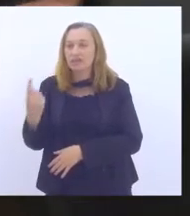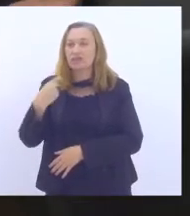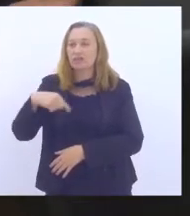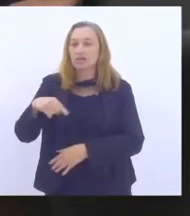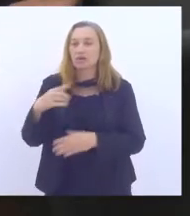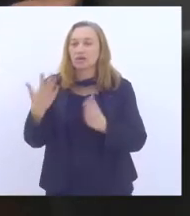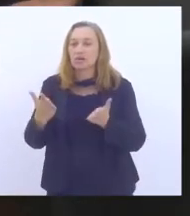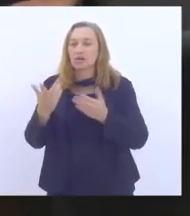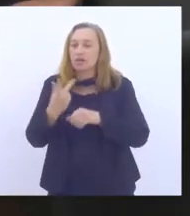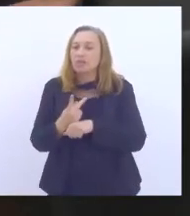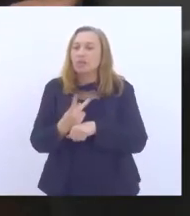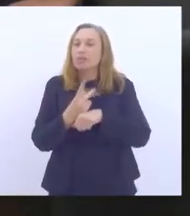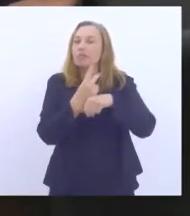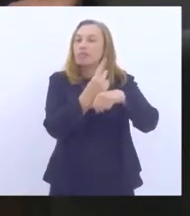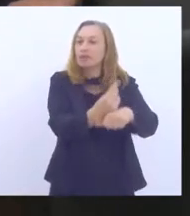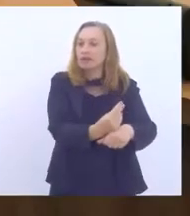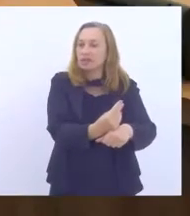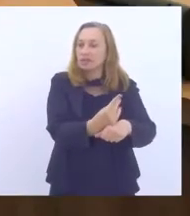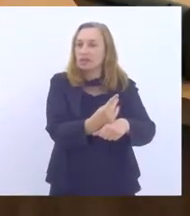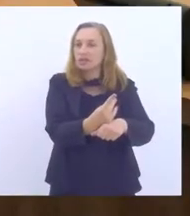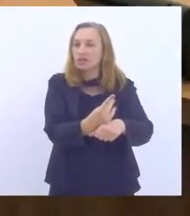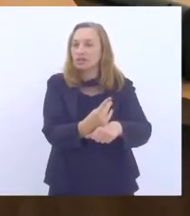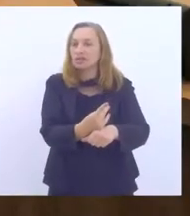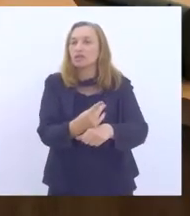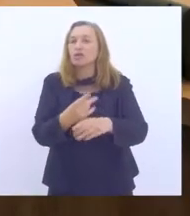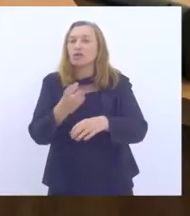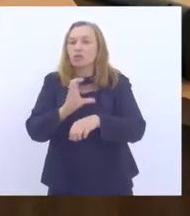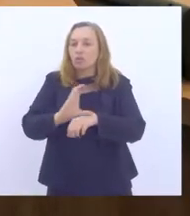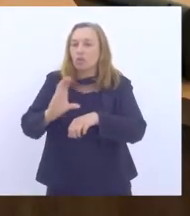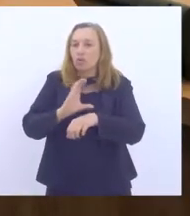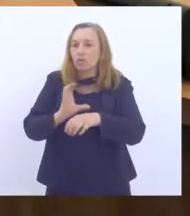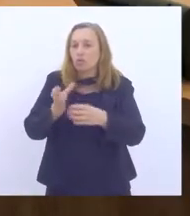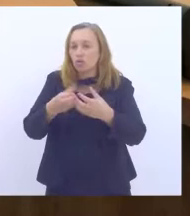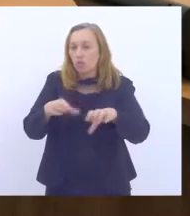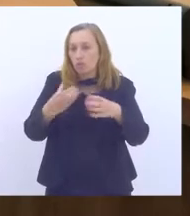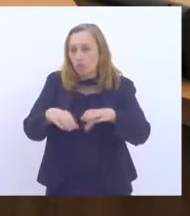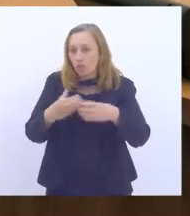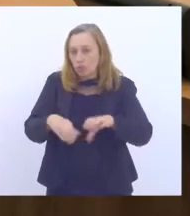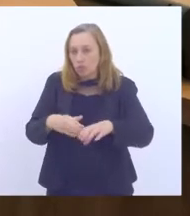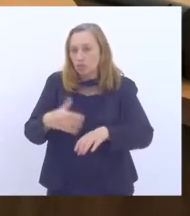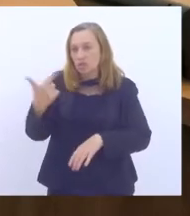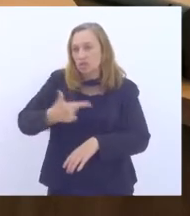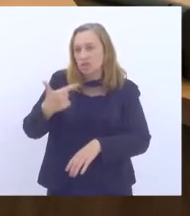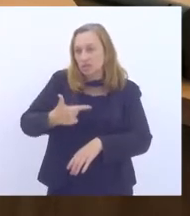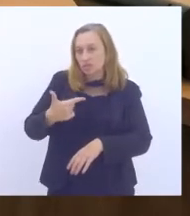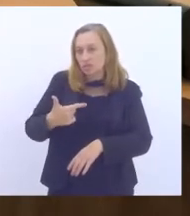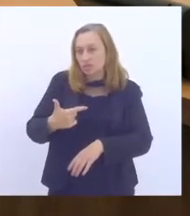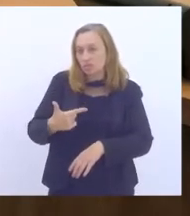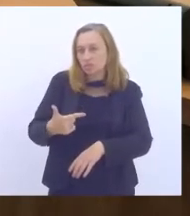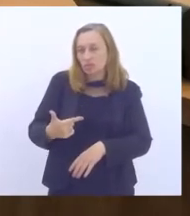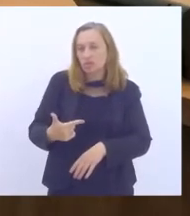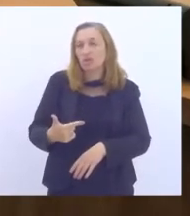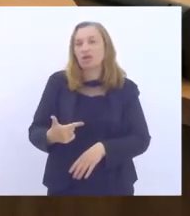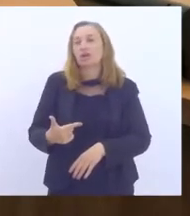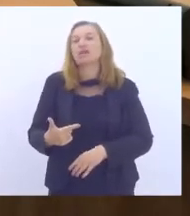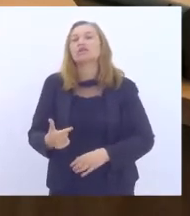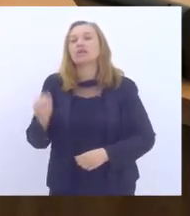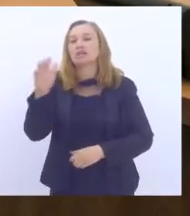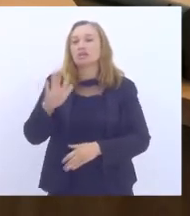agora premiado né num concurso Nacional o queijo da minha querida terra de Valença ficou em segundo lugar no concurso nacional